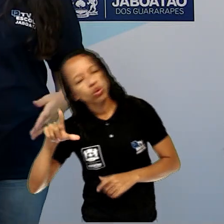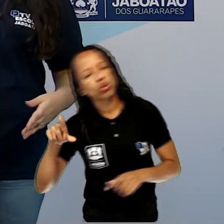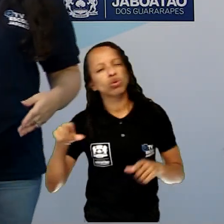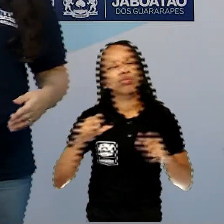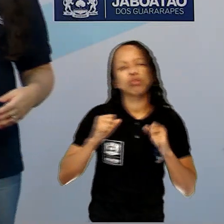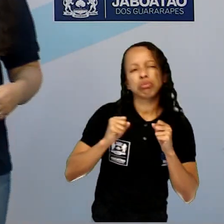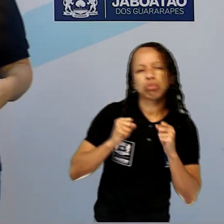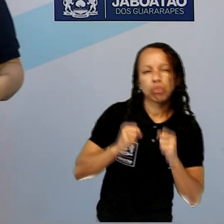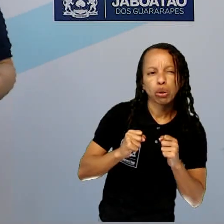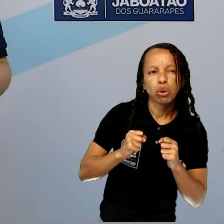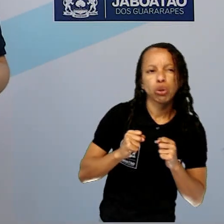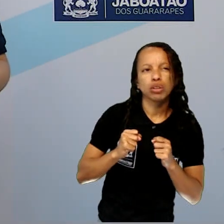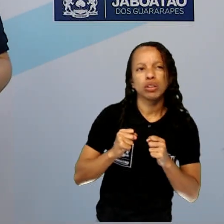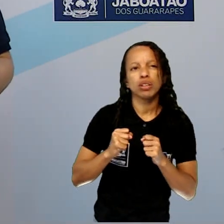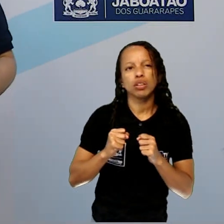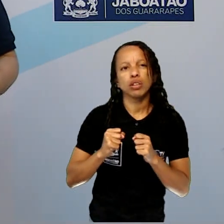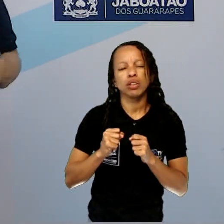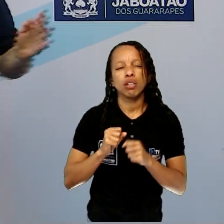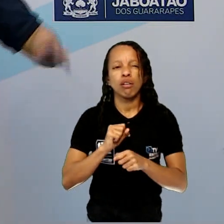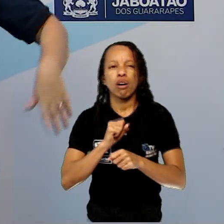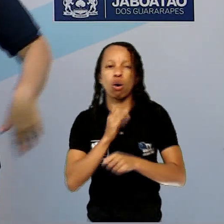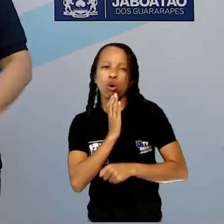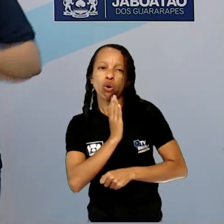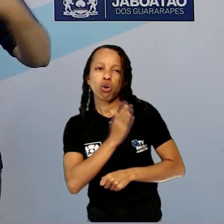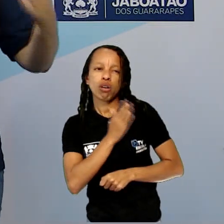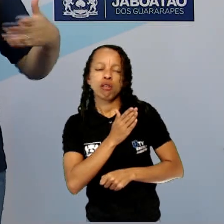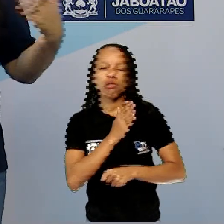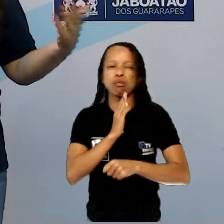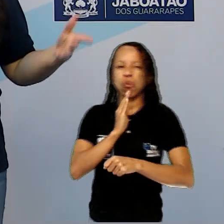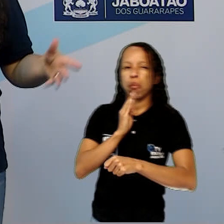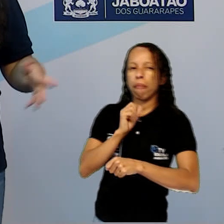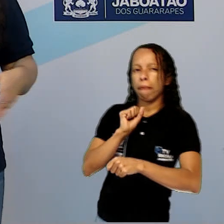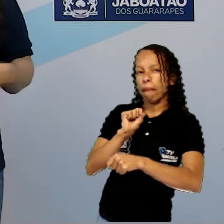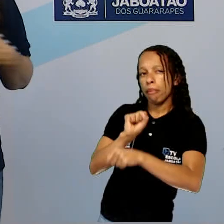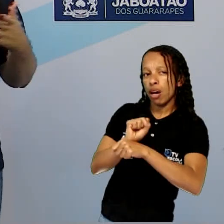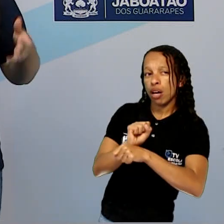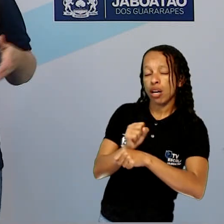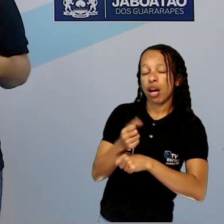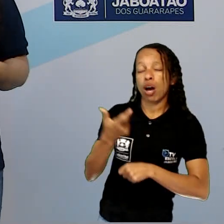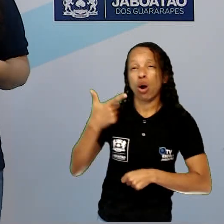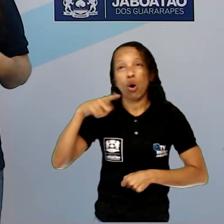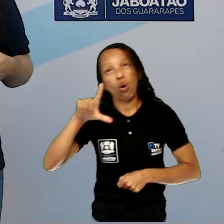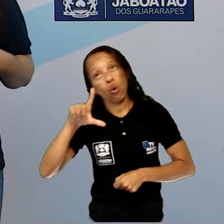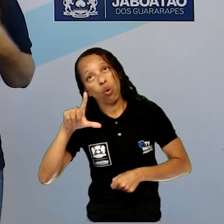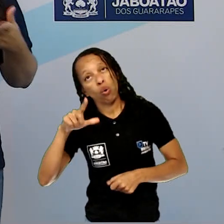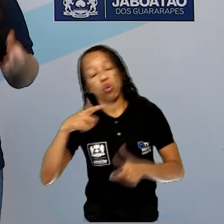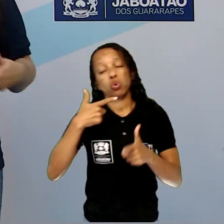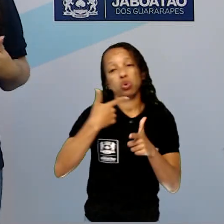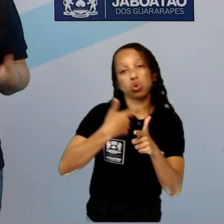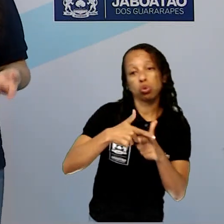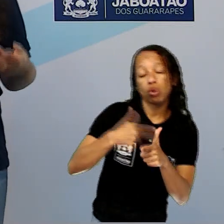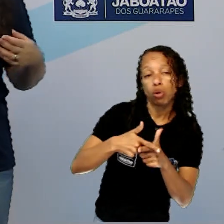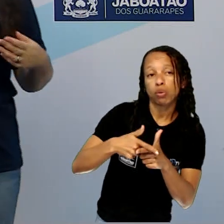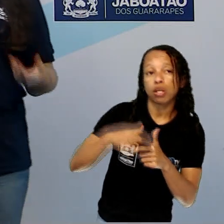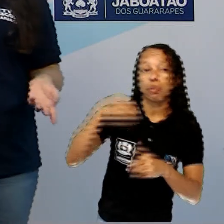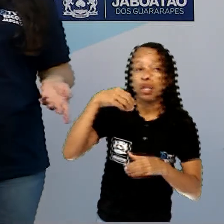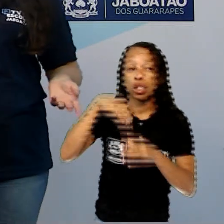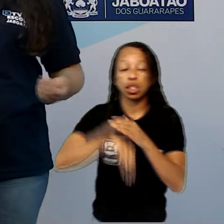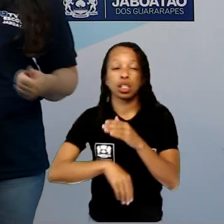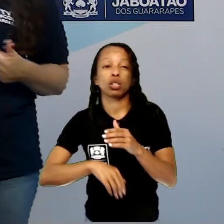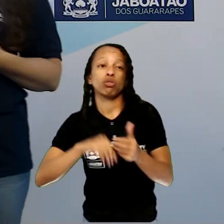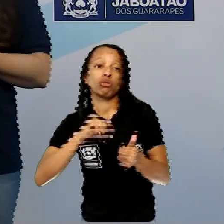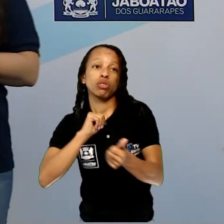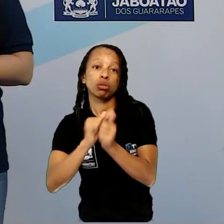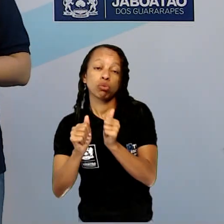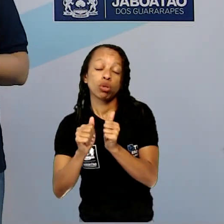pessoa tenha uma parada cardíaca ou até mesmo outros problemas dentro de uma atividade esportiva é o estilo de vida.